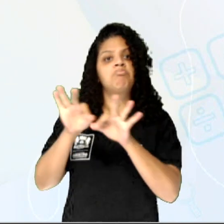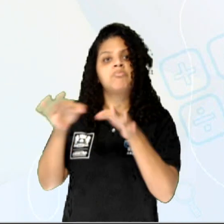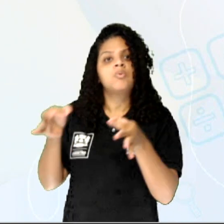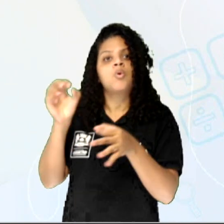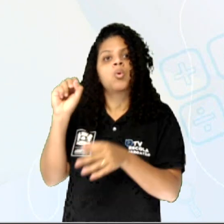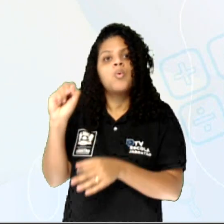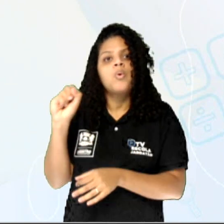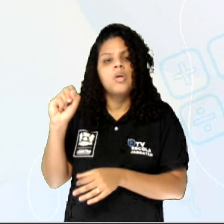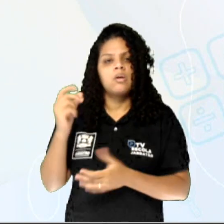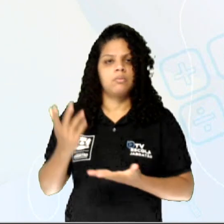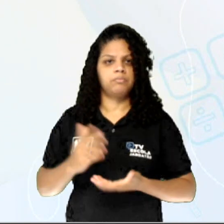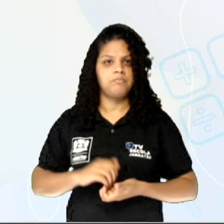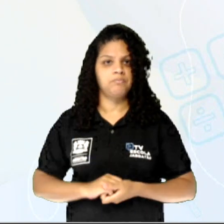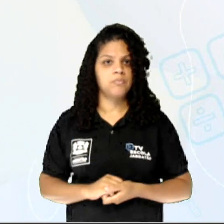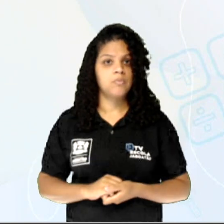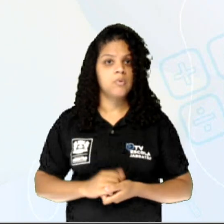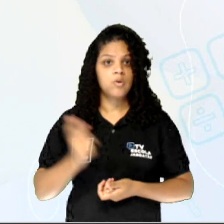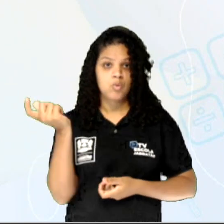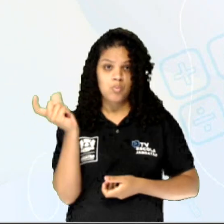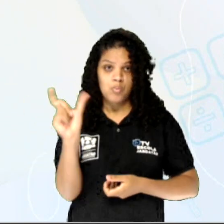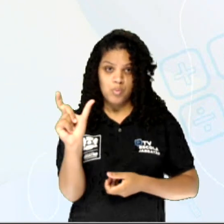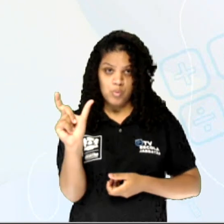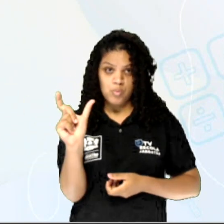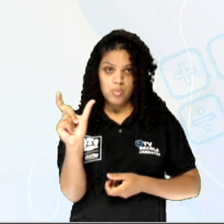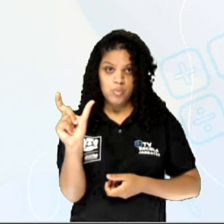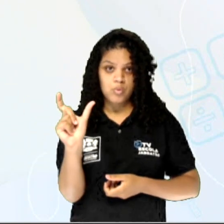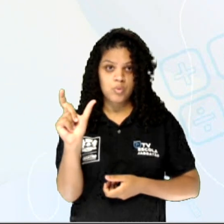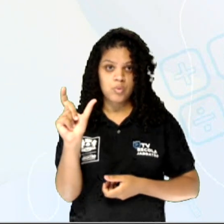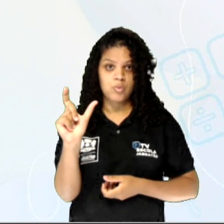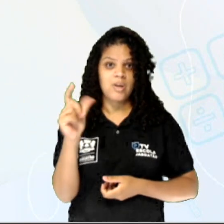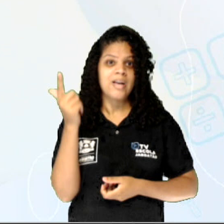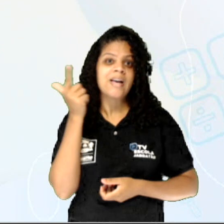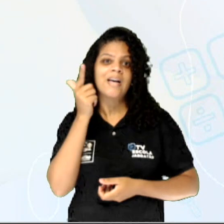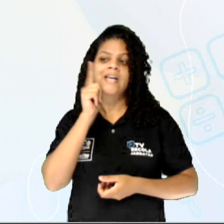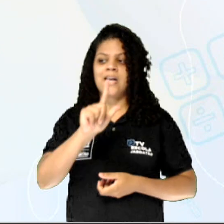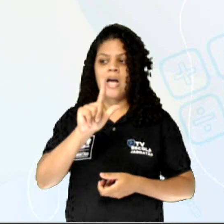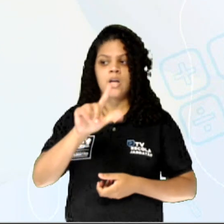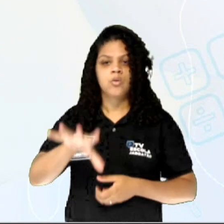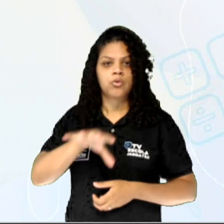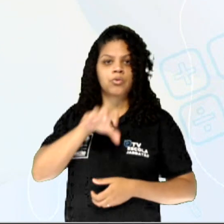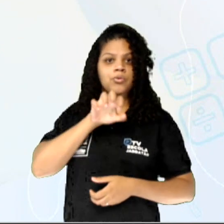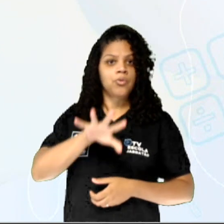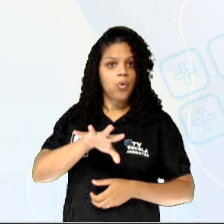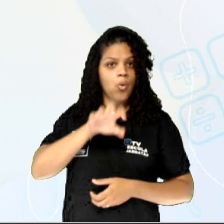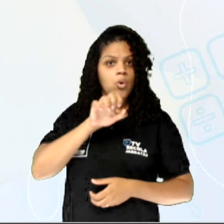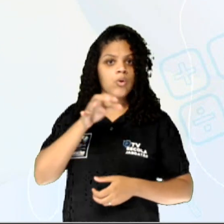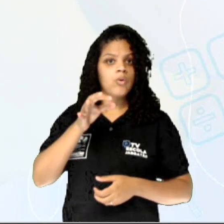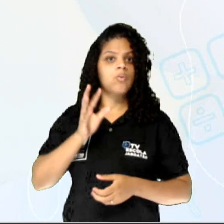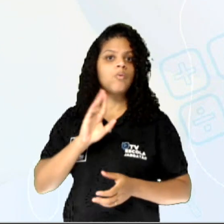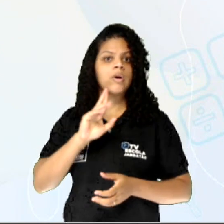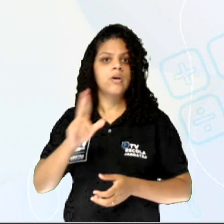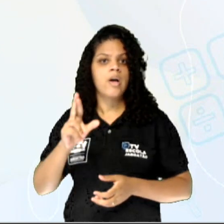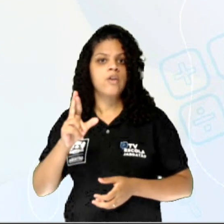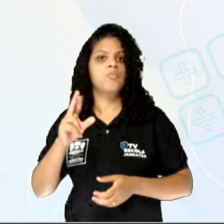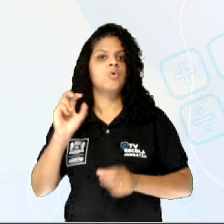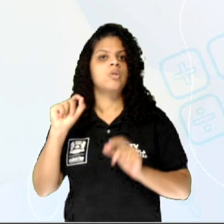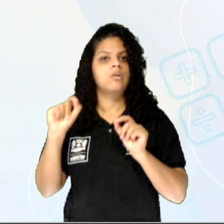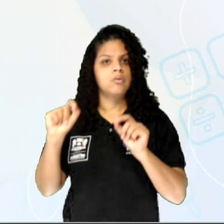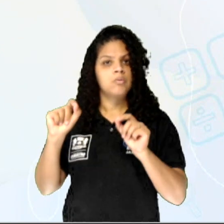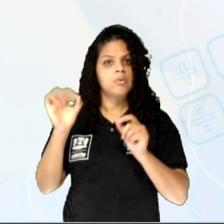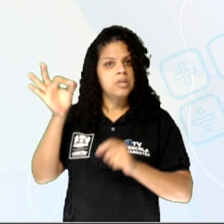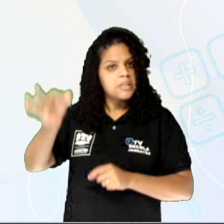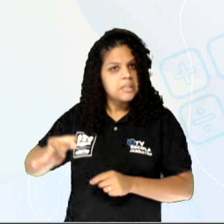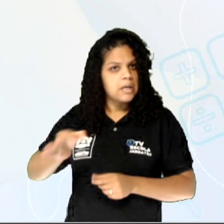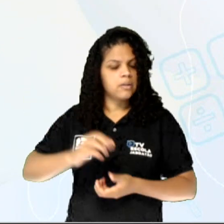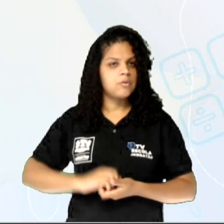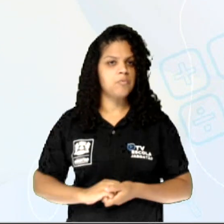seguinte: sobre o uso da expressão ganhado fôlego, é correto afirmar que, item